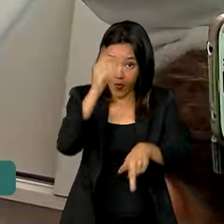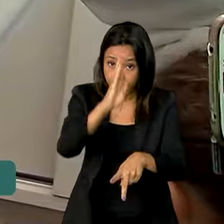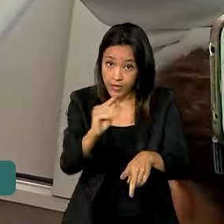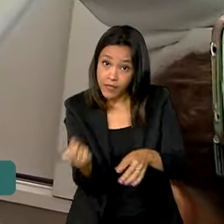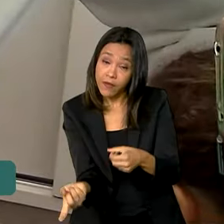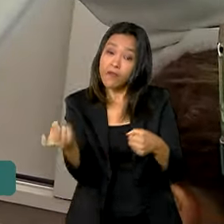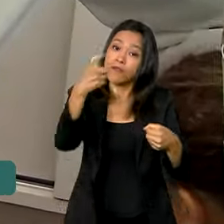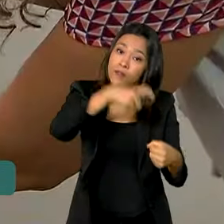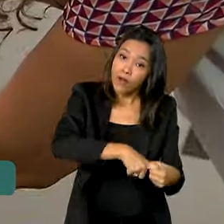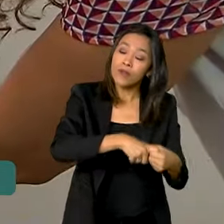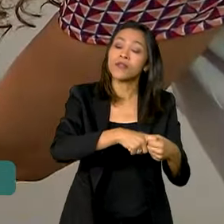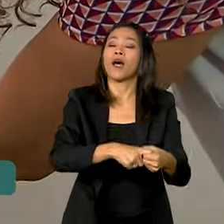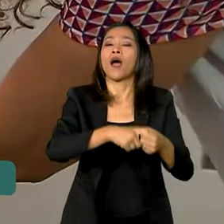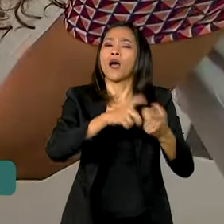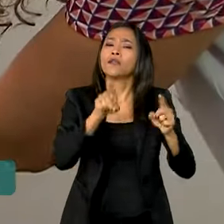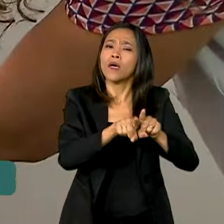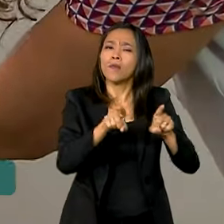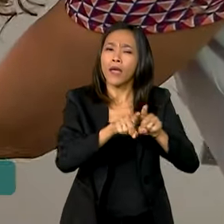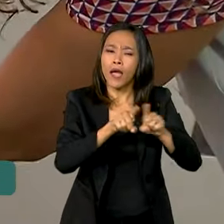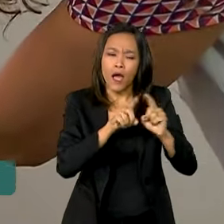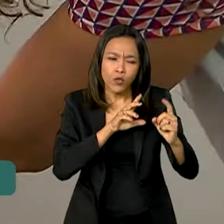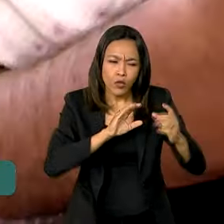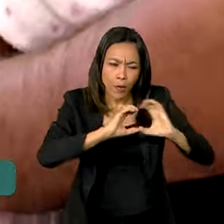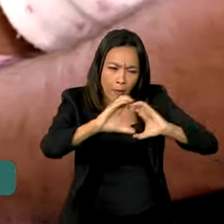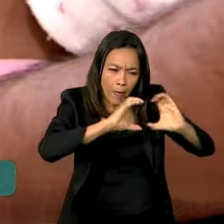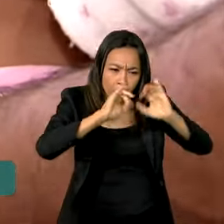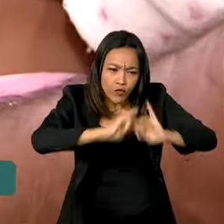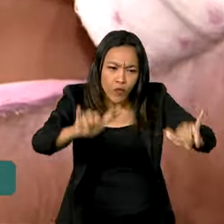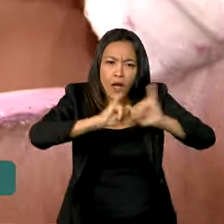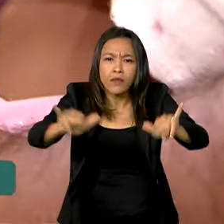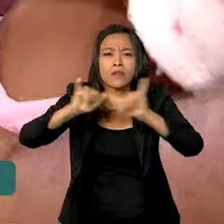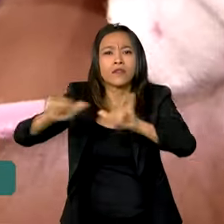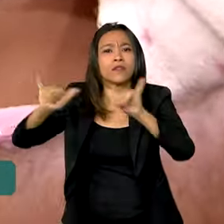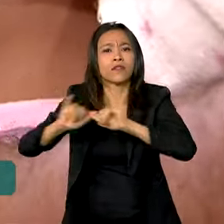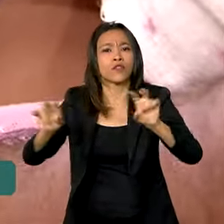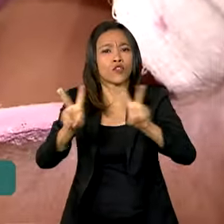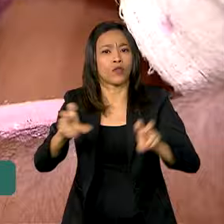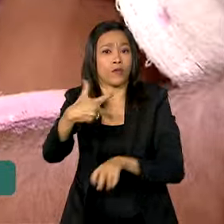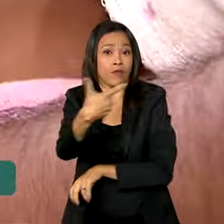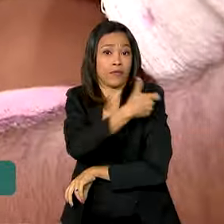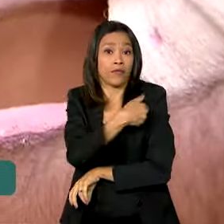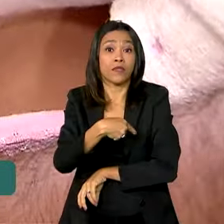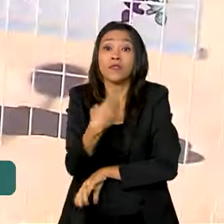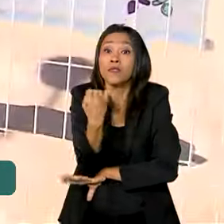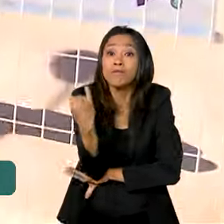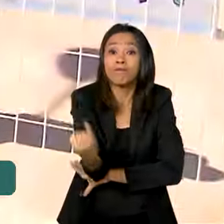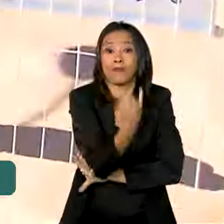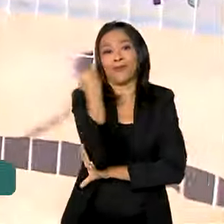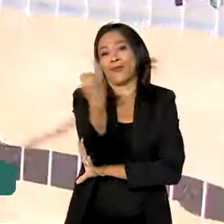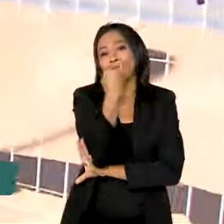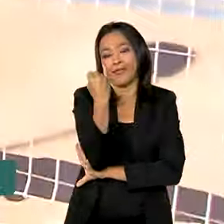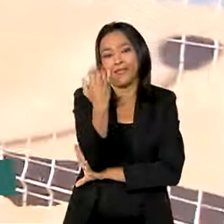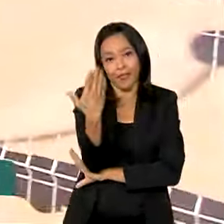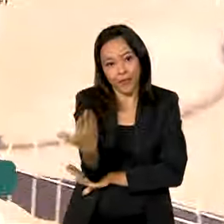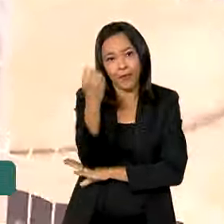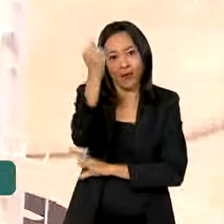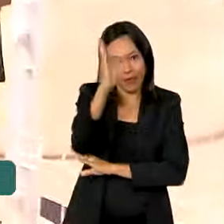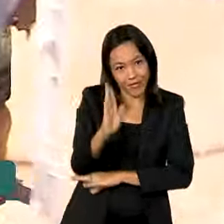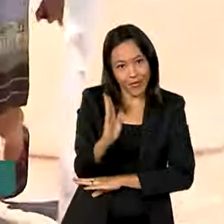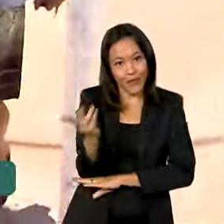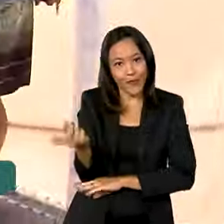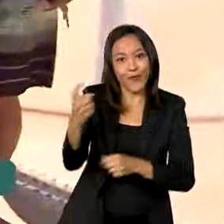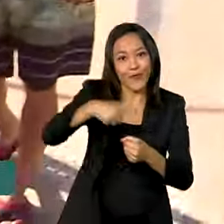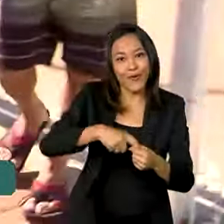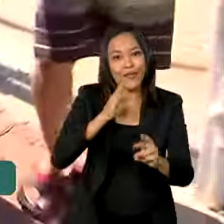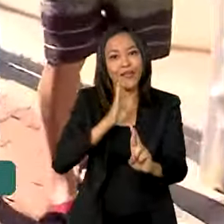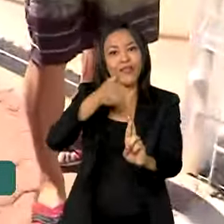retomar as campanhas de comunicação, que também são peças fundamentais nesse processo. O Brasil volta a ser